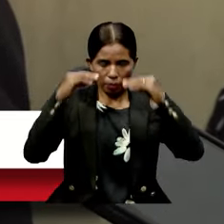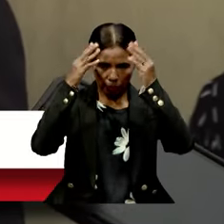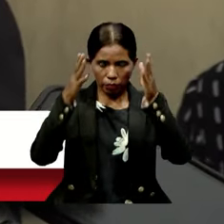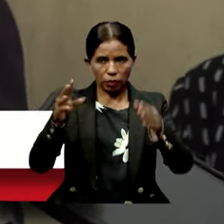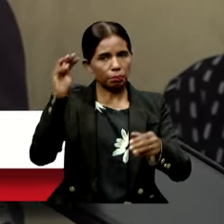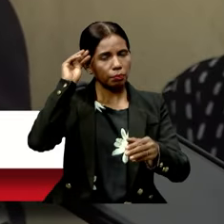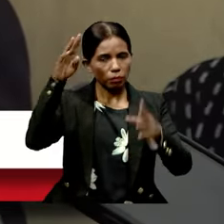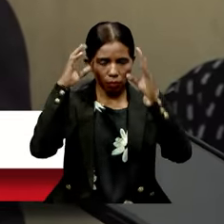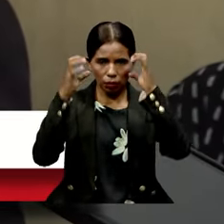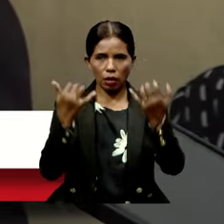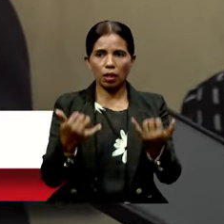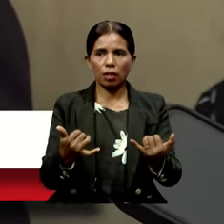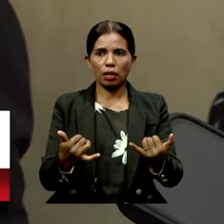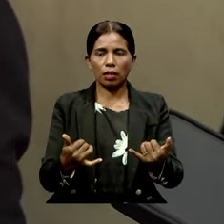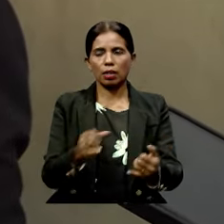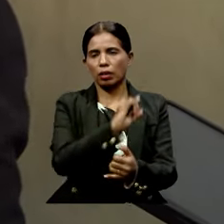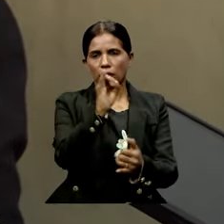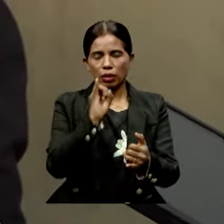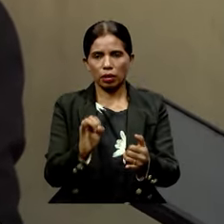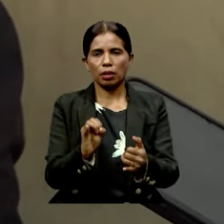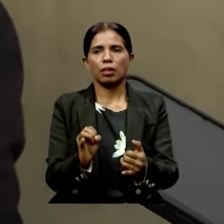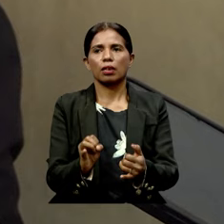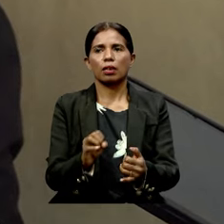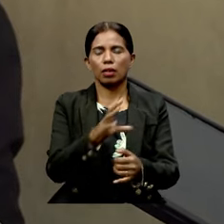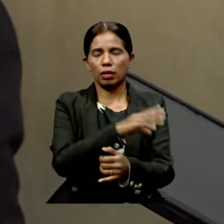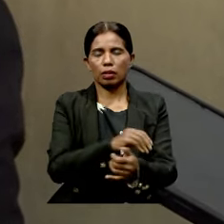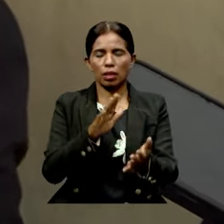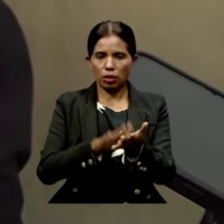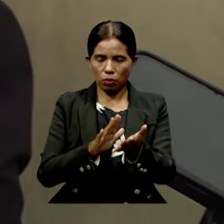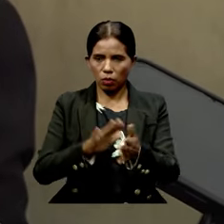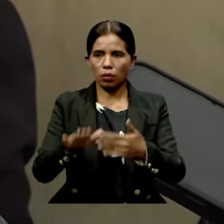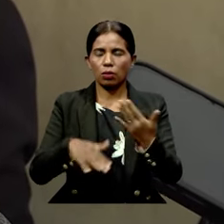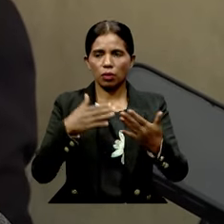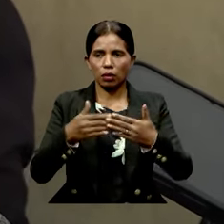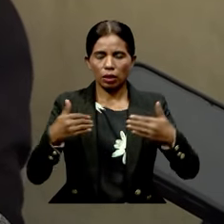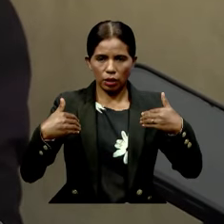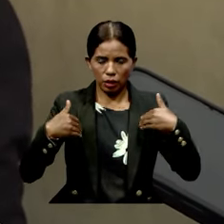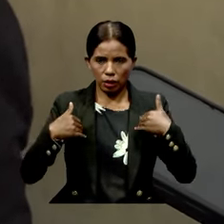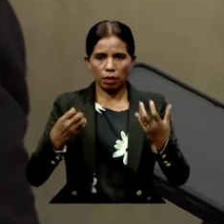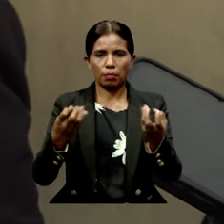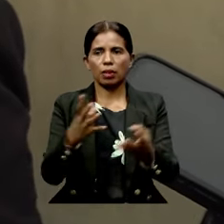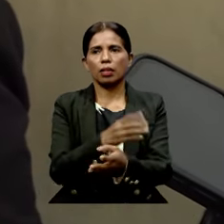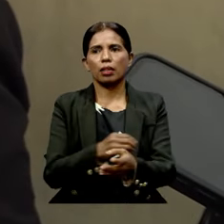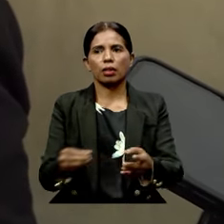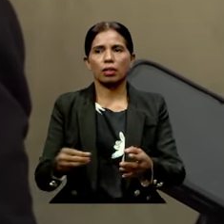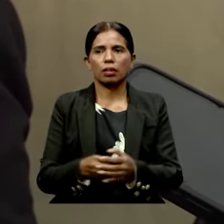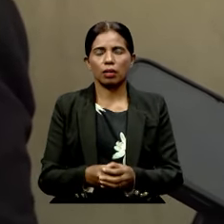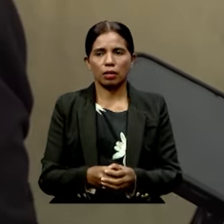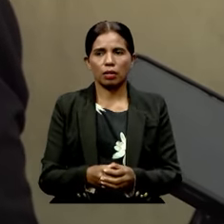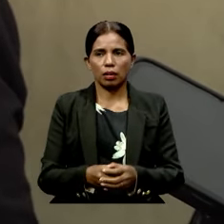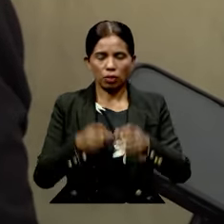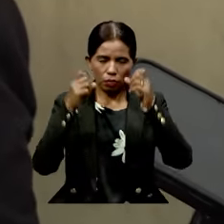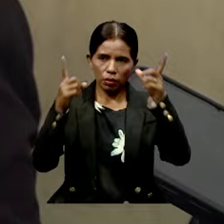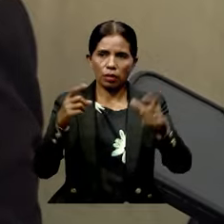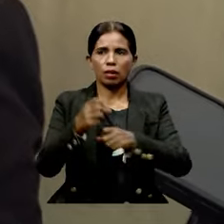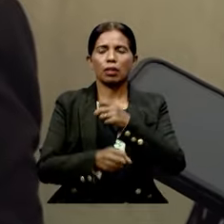Ministério da Educação, agora, identifica ela também. Escola filial Cerne, Moço Barak, de repente, de... E